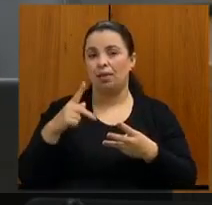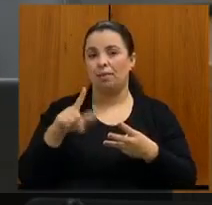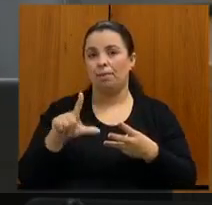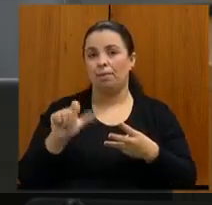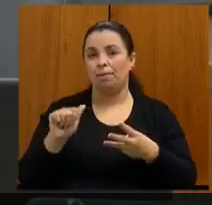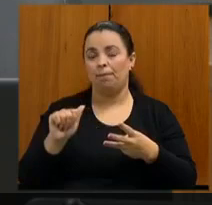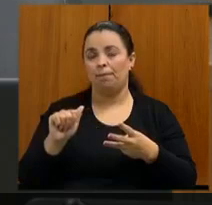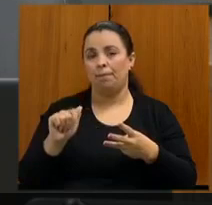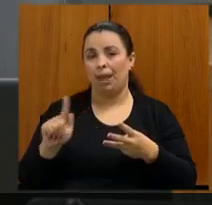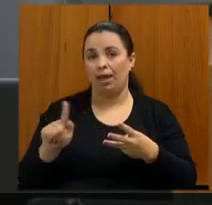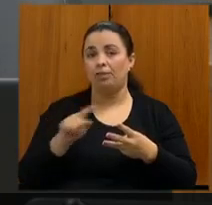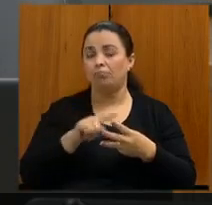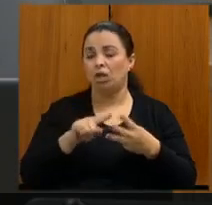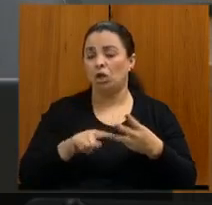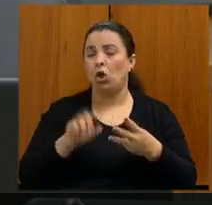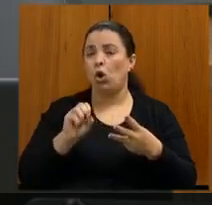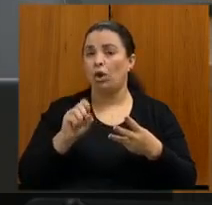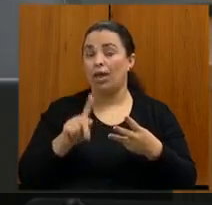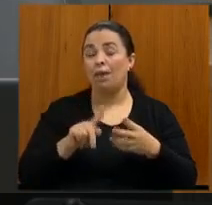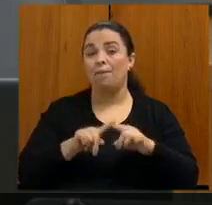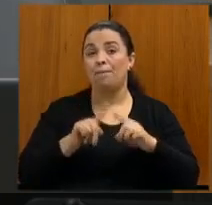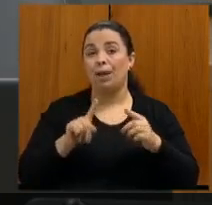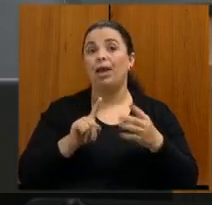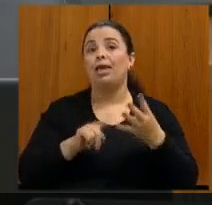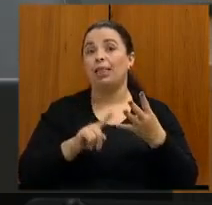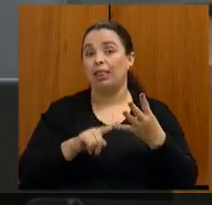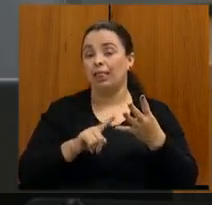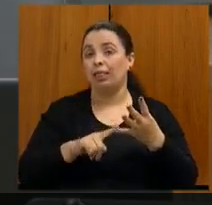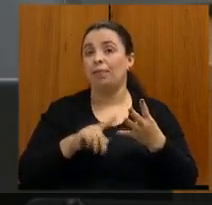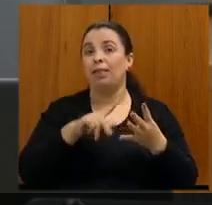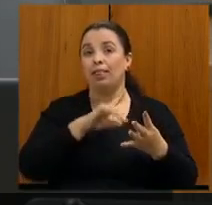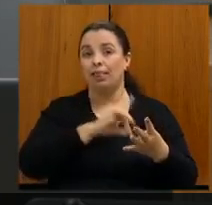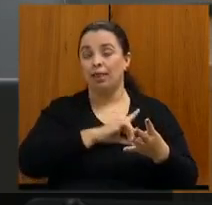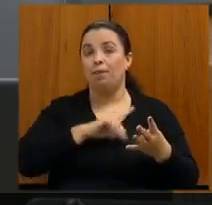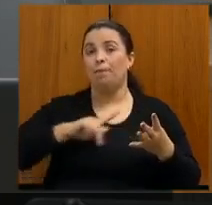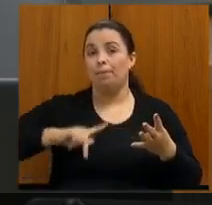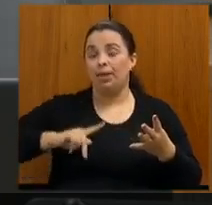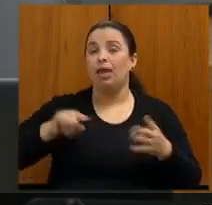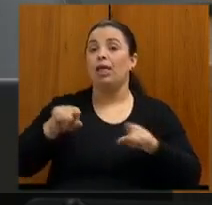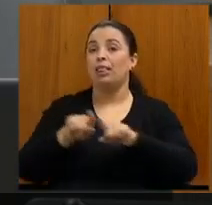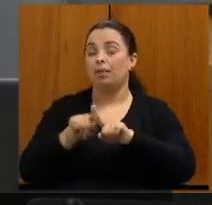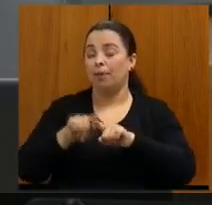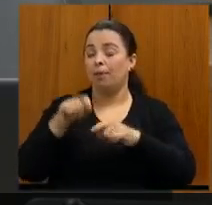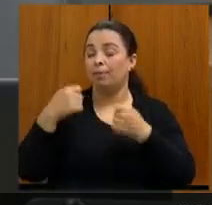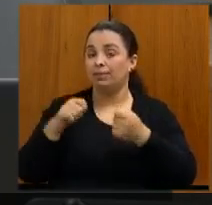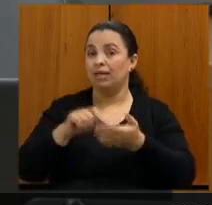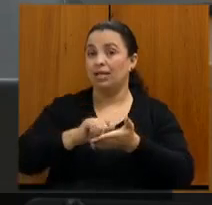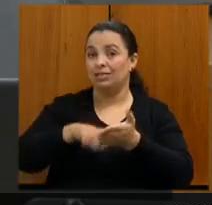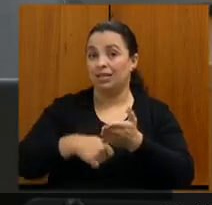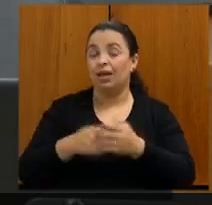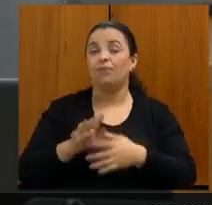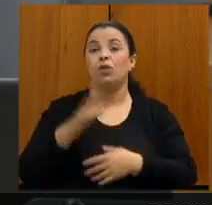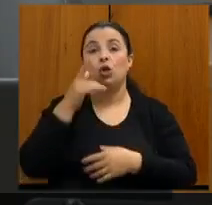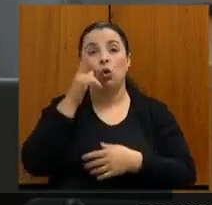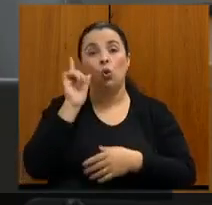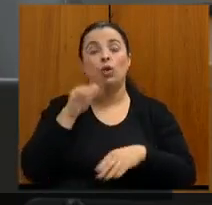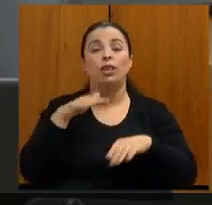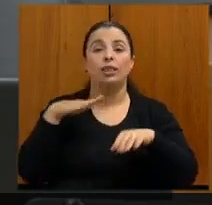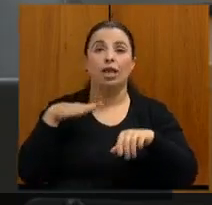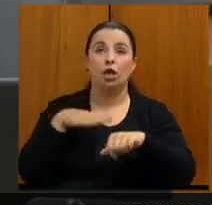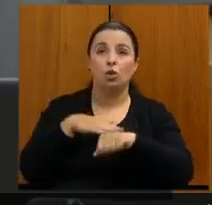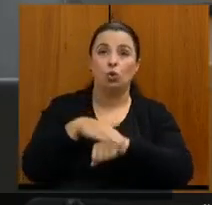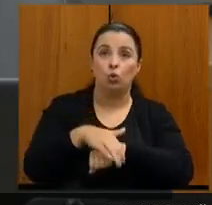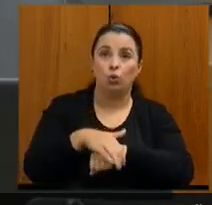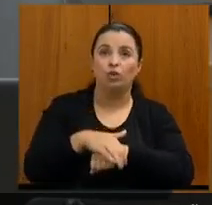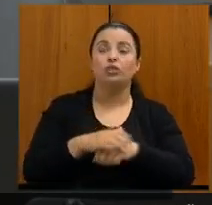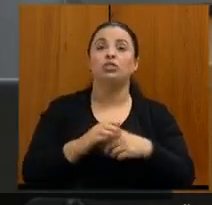agora o que acontece é que a Defensoria Pública também está tramitando porque vai assinar e ontem à noite como